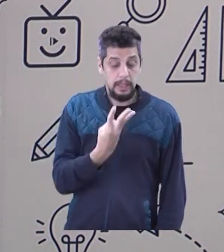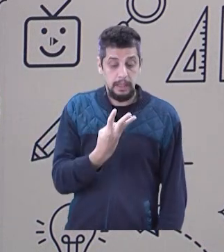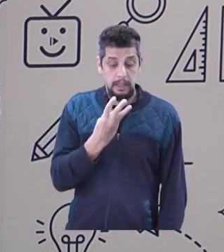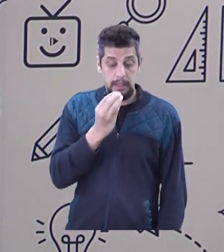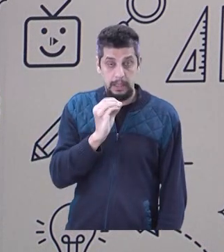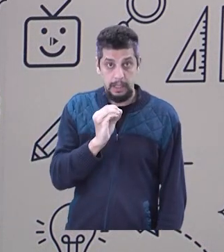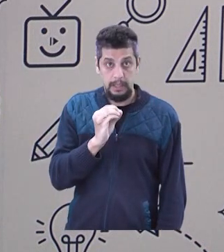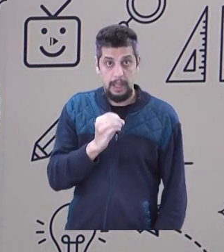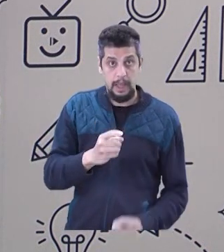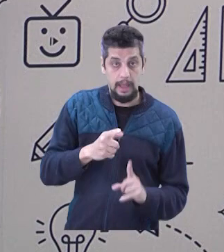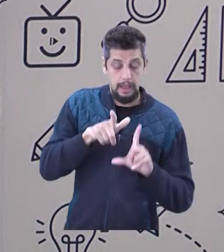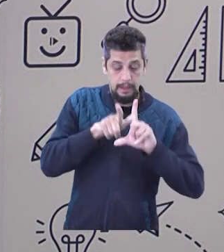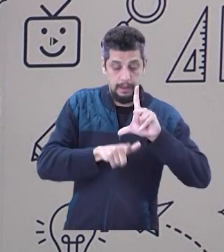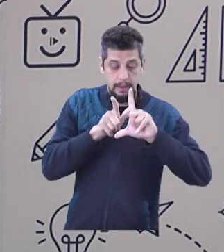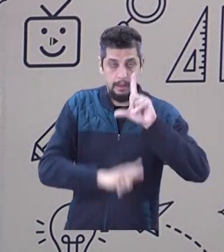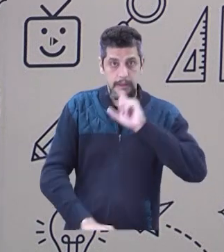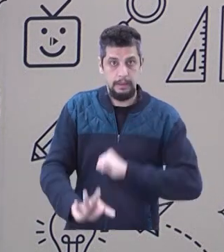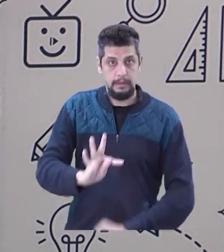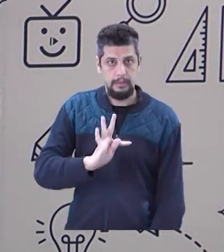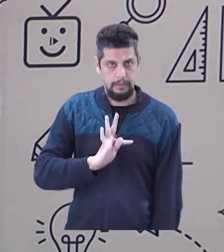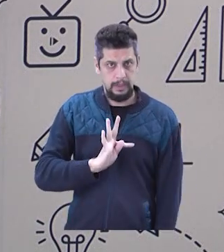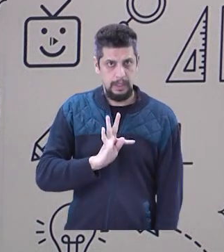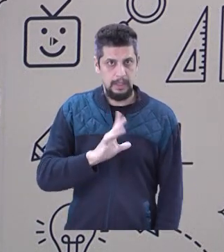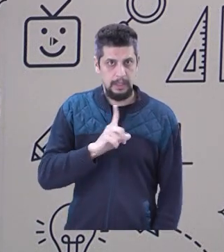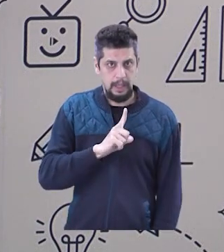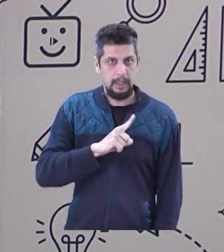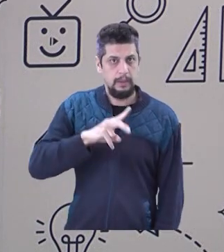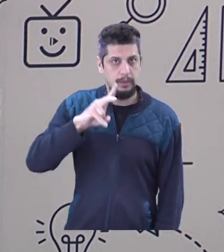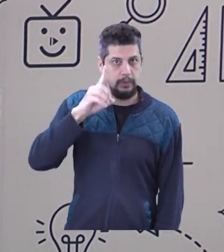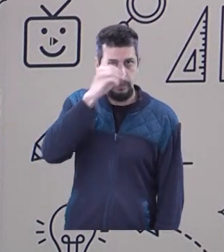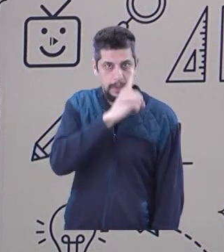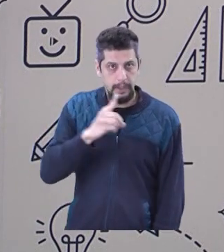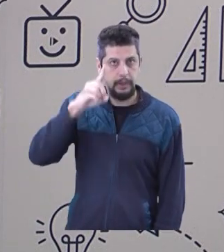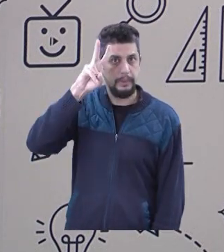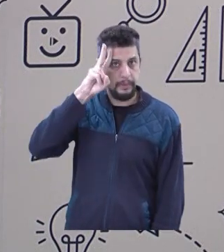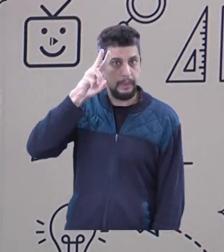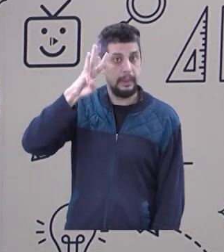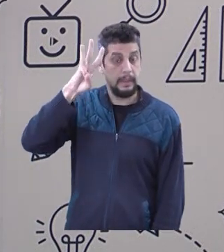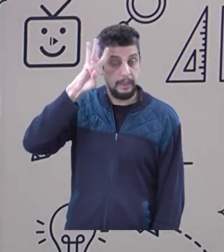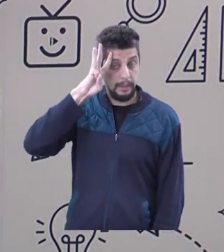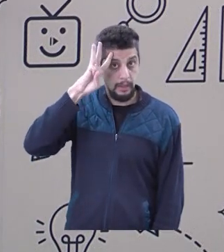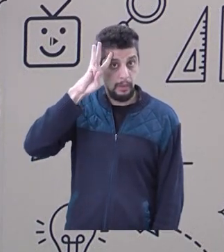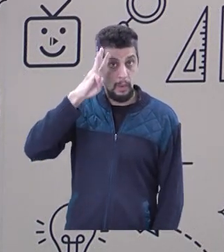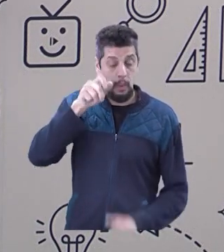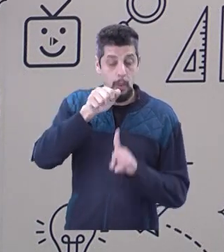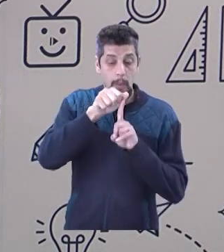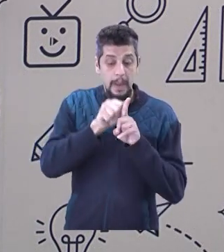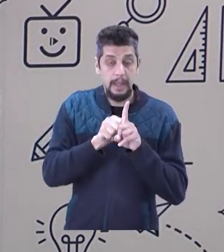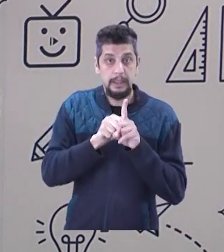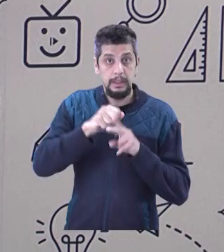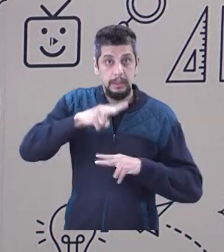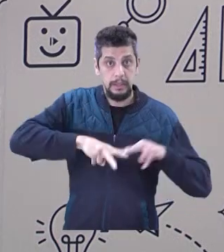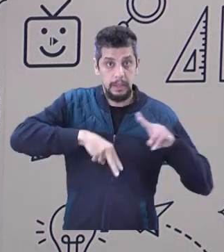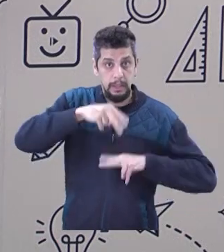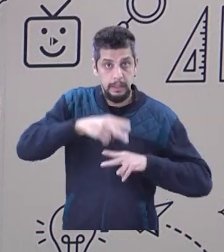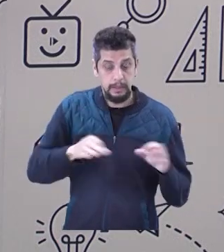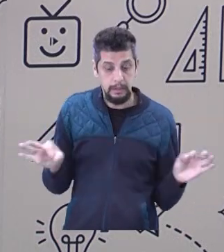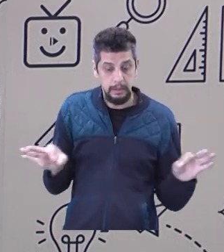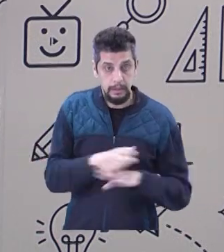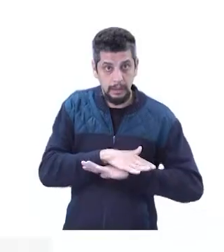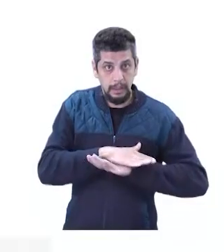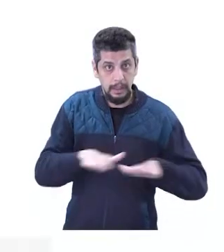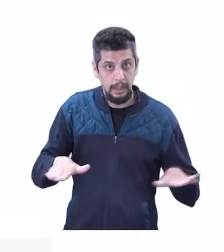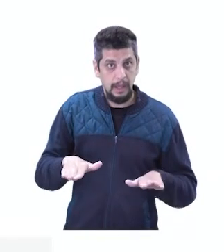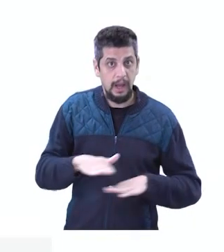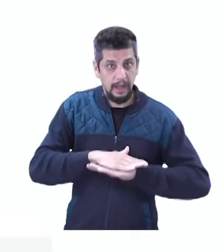30 é na letra T. Como tem domingo, segunda, terça-feira, o mês de junho